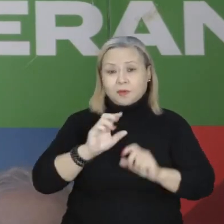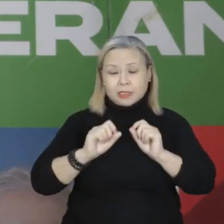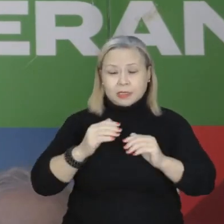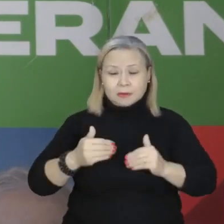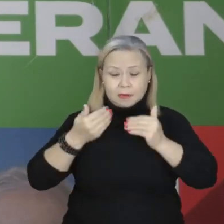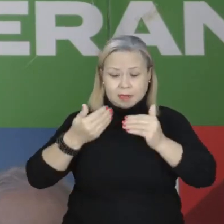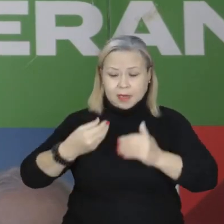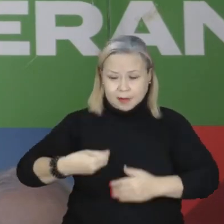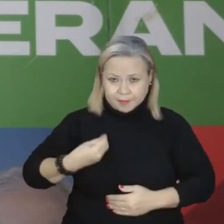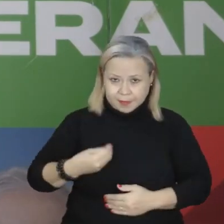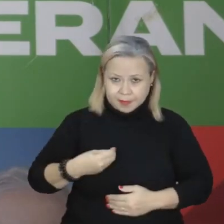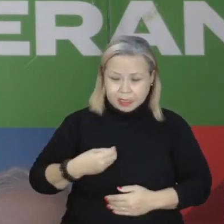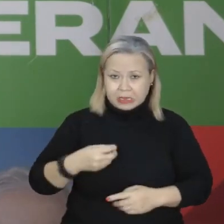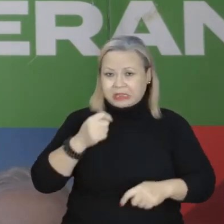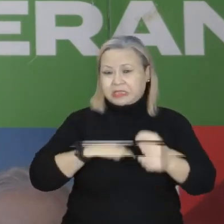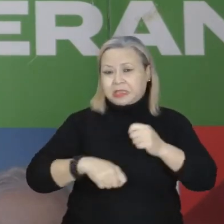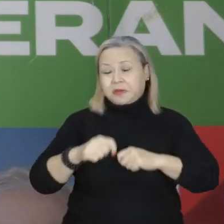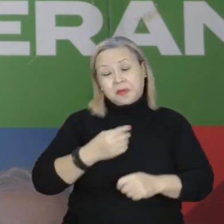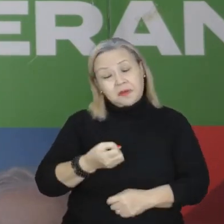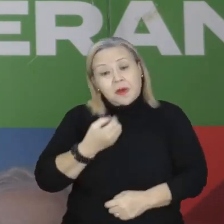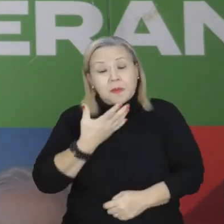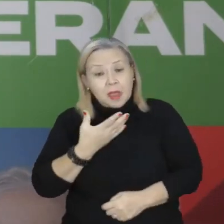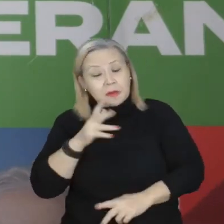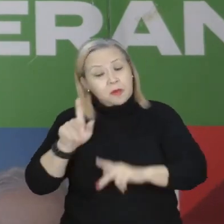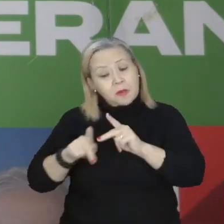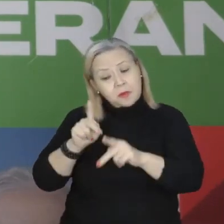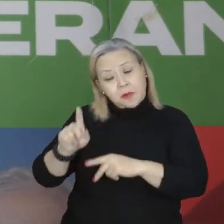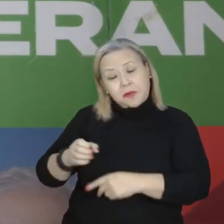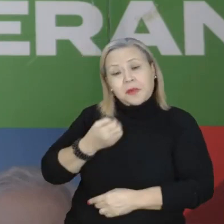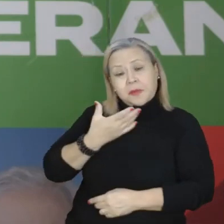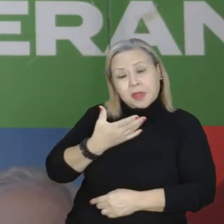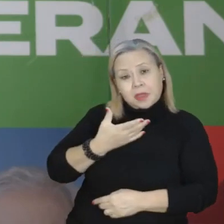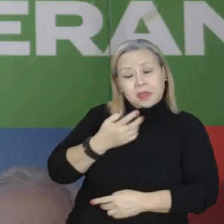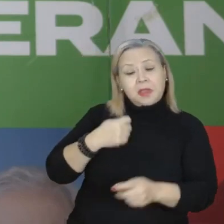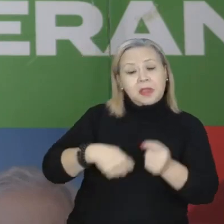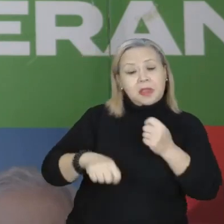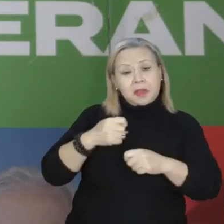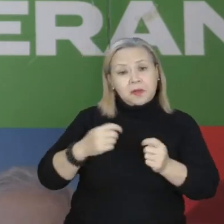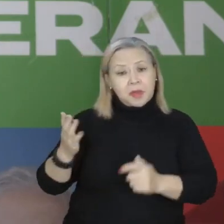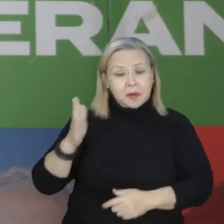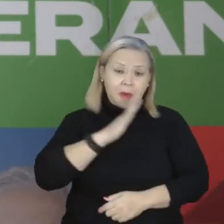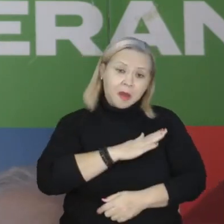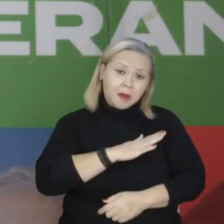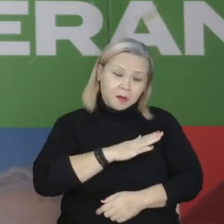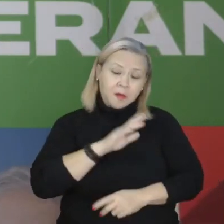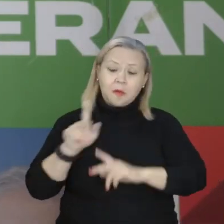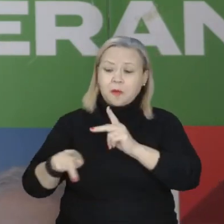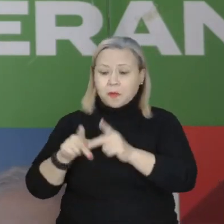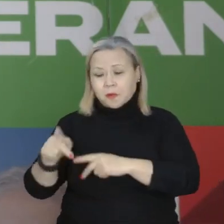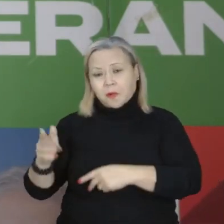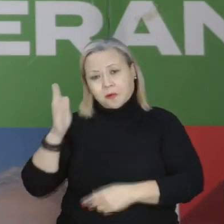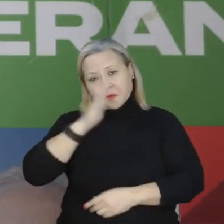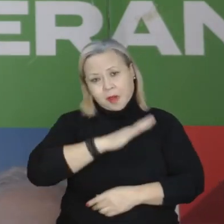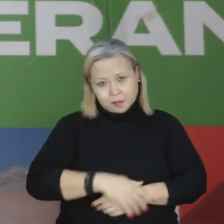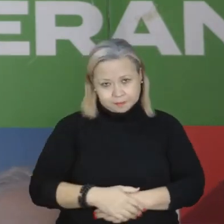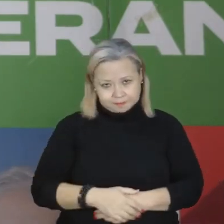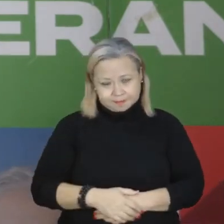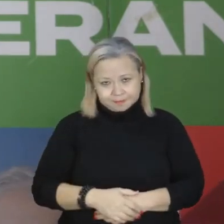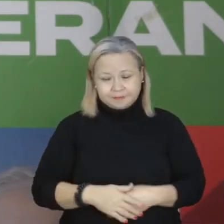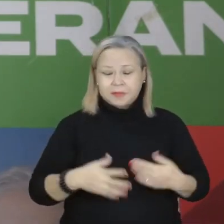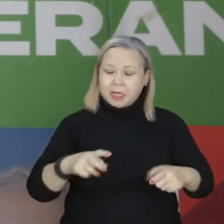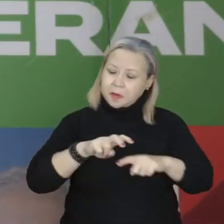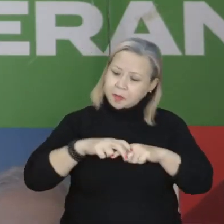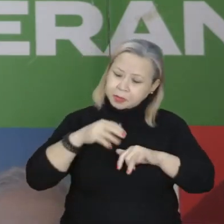sobrevive. Se a economia estiver bem, o povo estará bem. Se a economia estiver mal, o povo está mal. É por isso que eu tenho